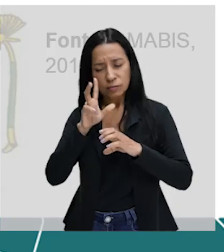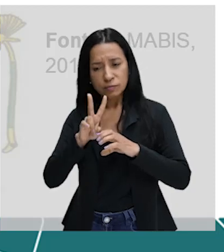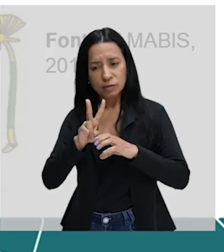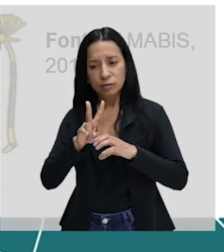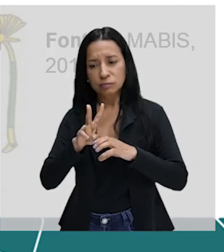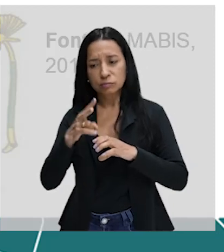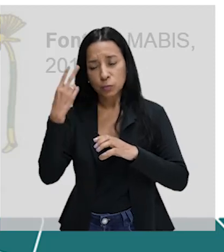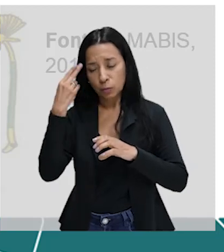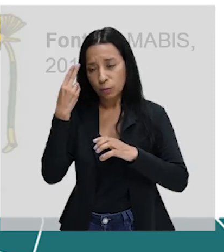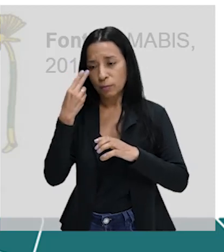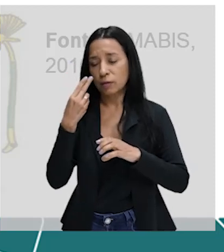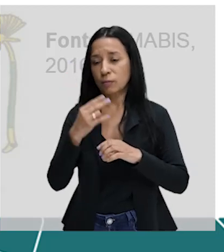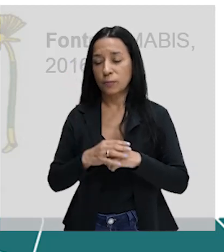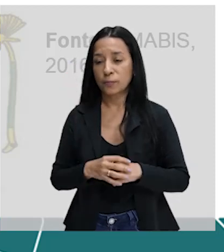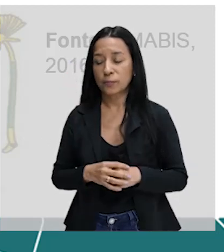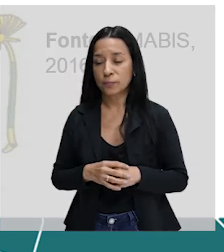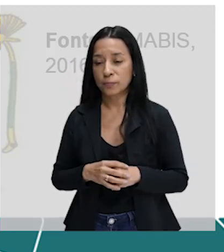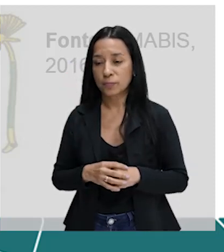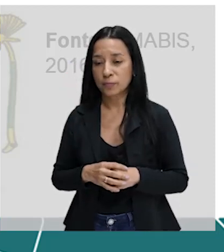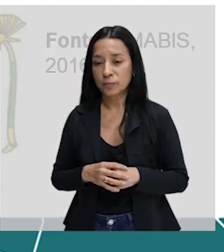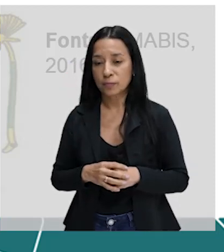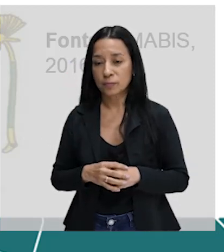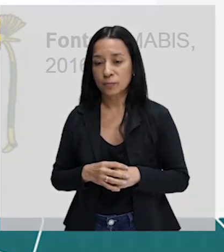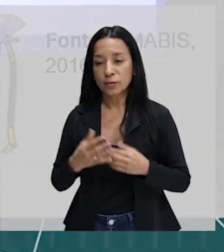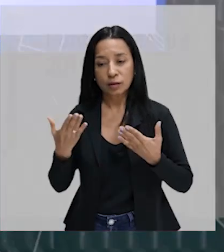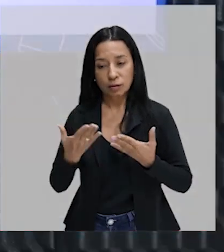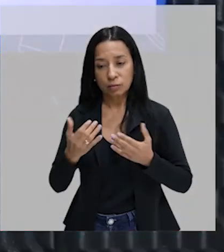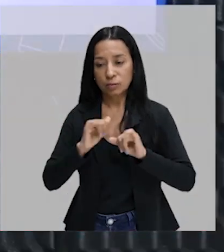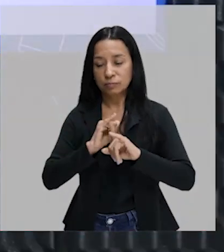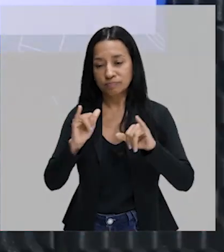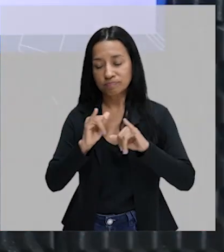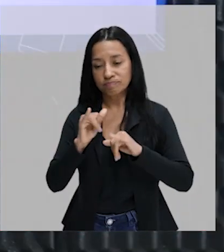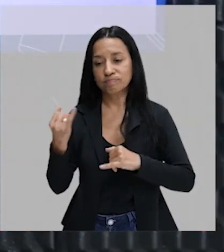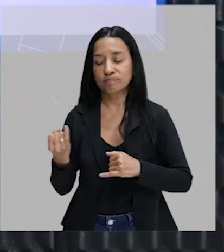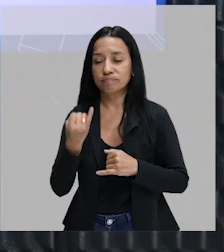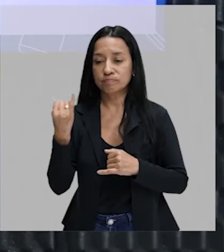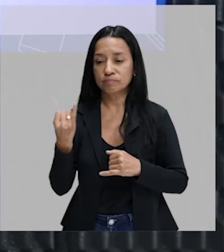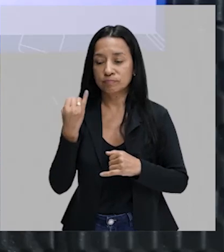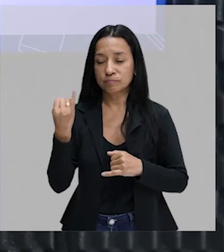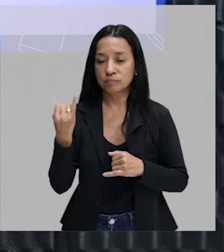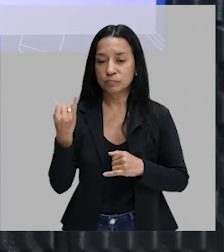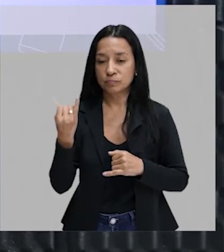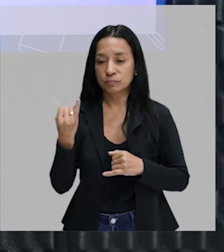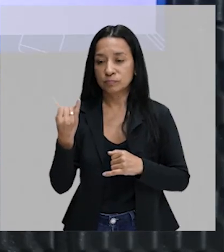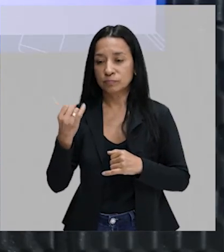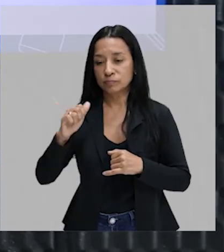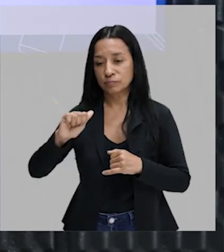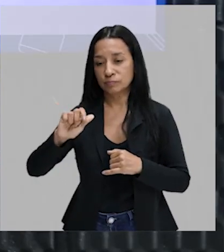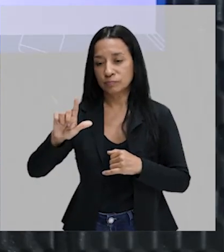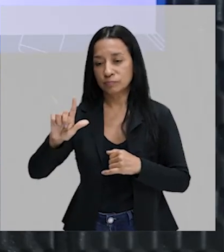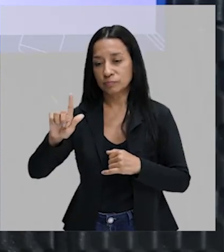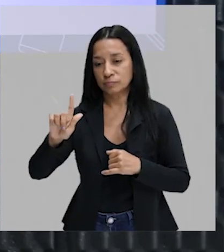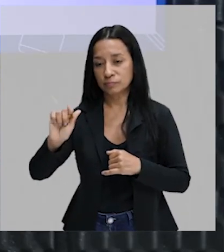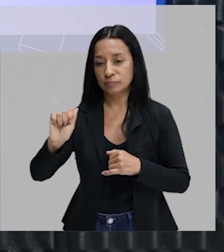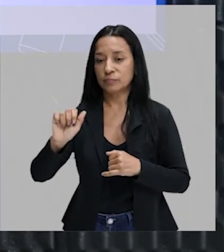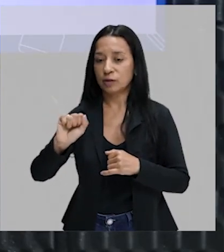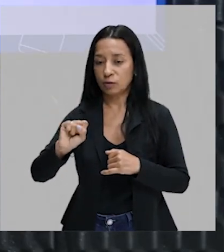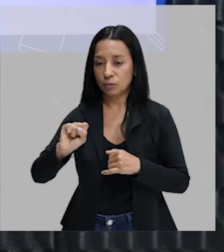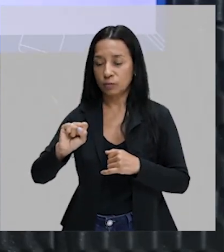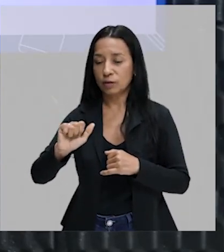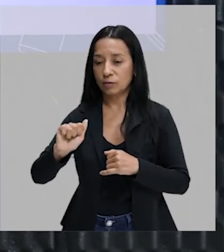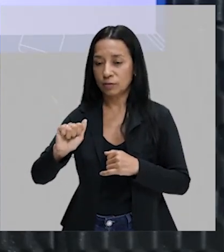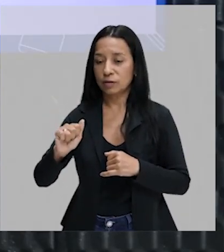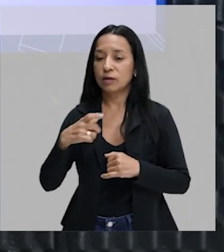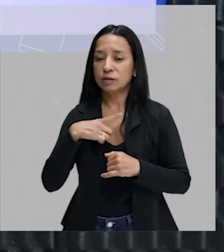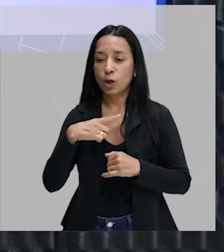tá? São formados por uma única célula. Agora, uma informação importante. Essa alga, como ela só tem uma